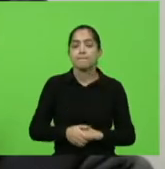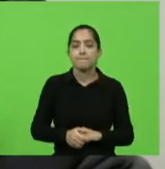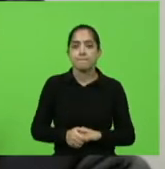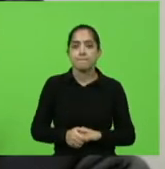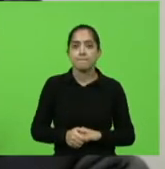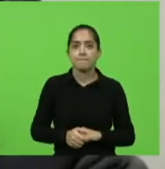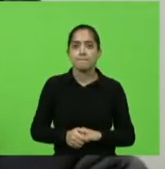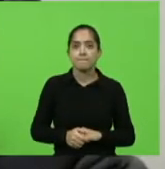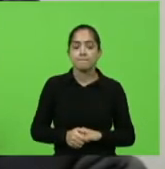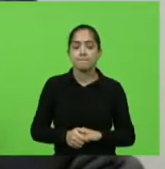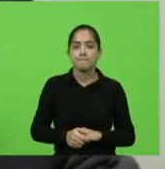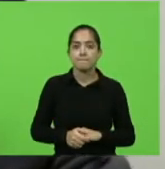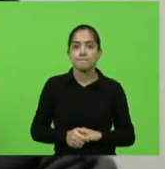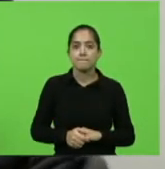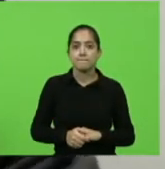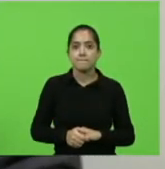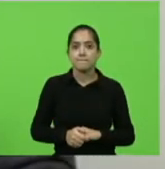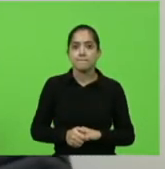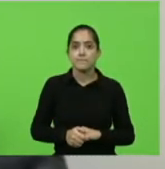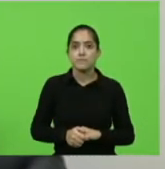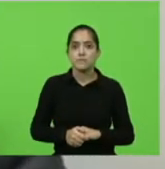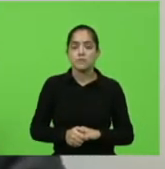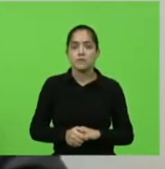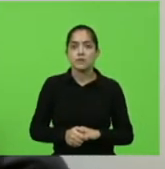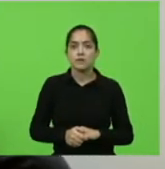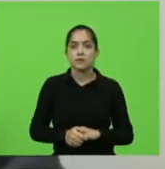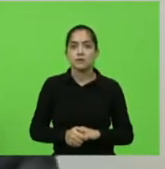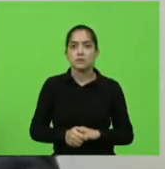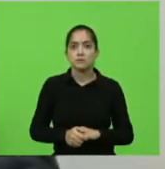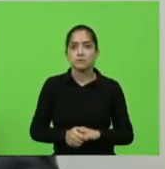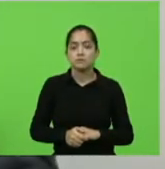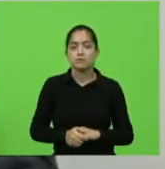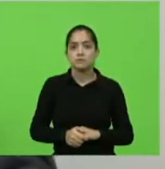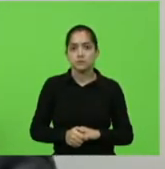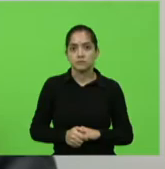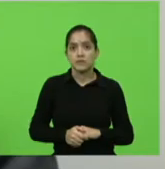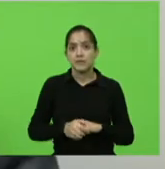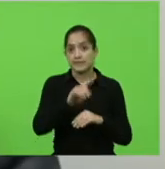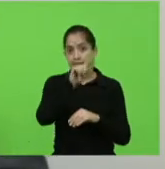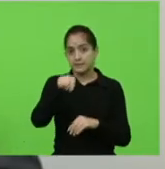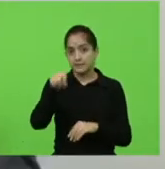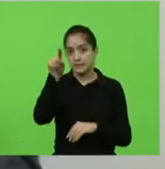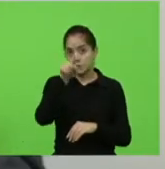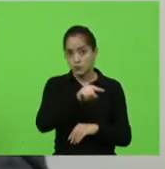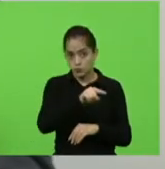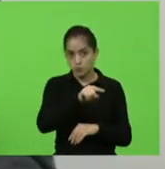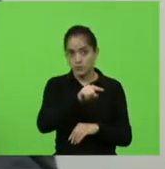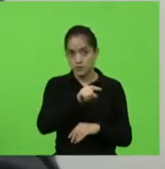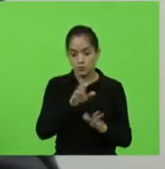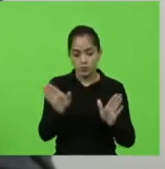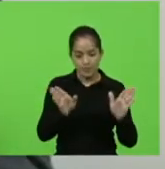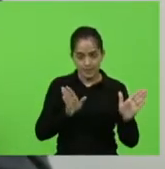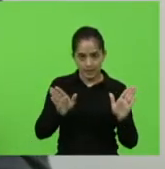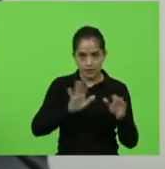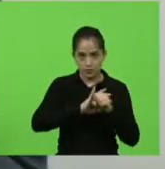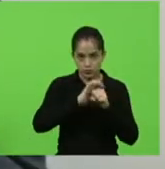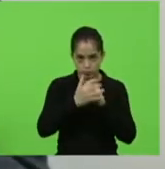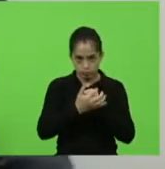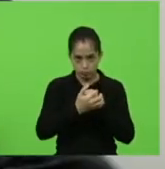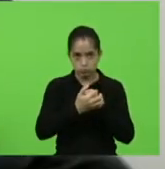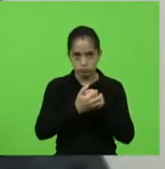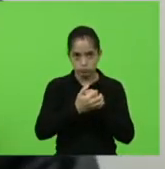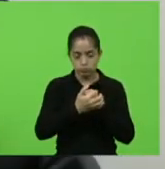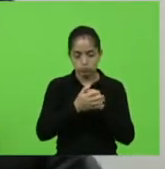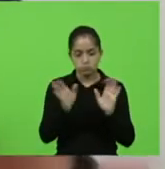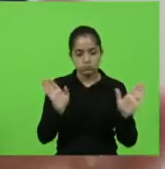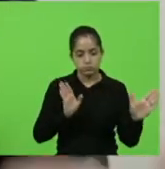trata exatamente da suspensão durante a pandemia da